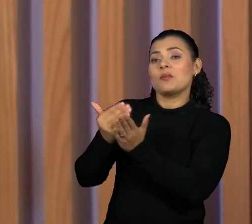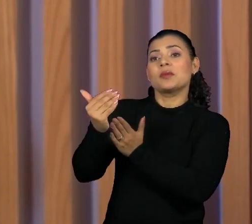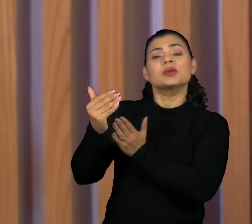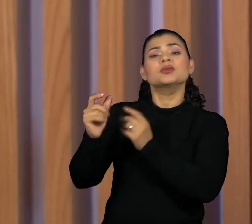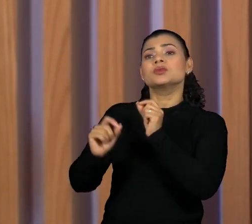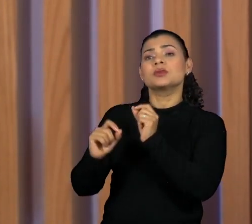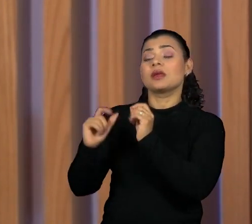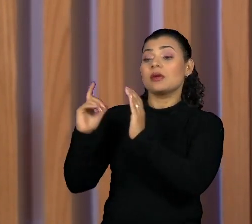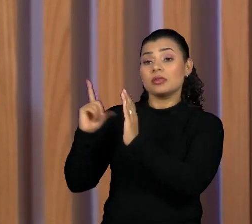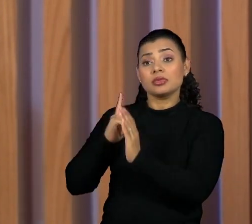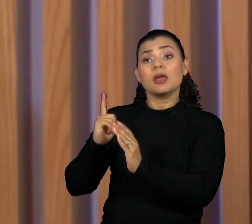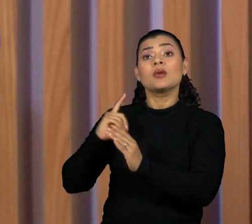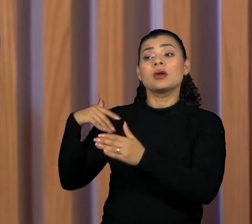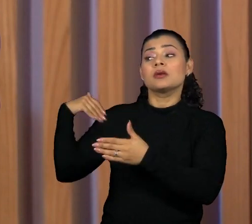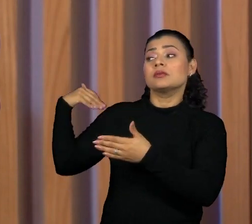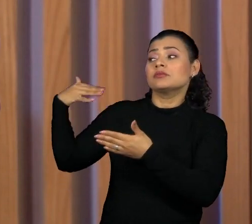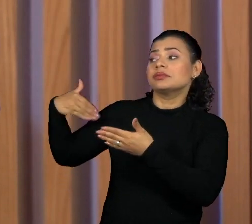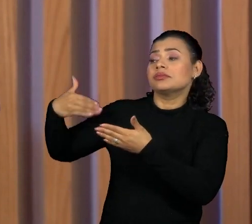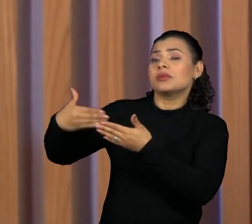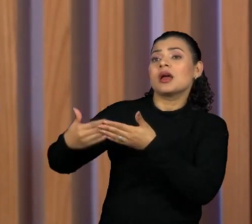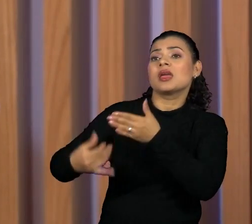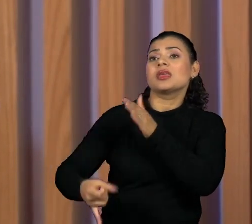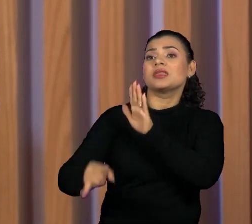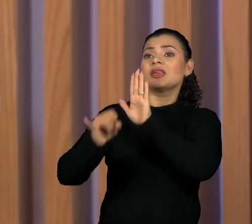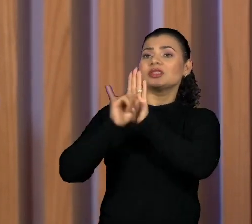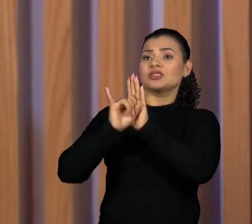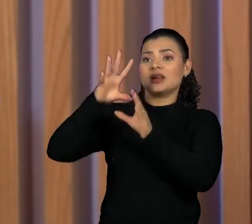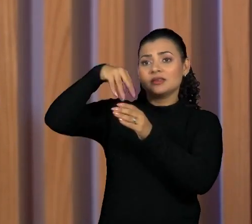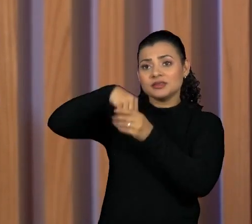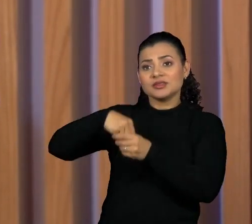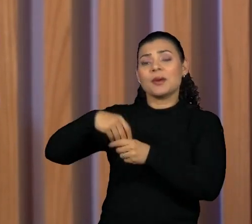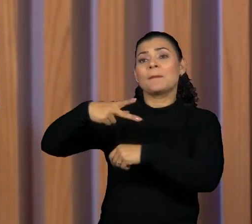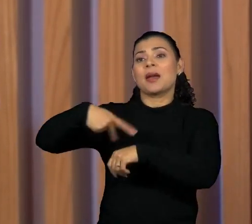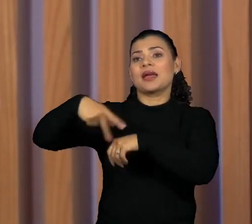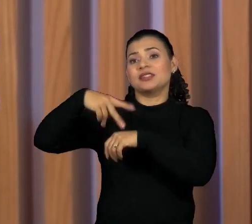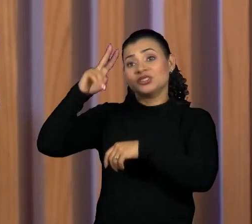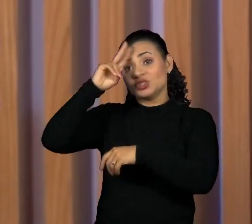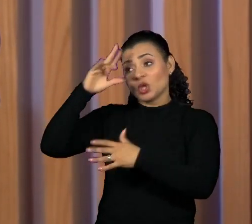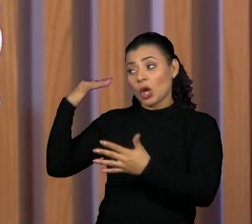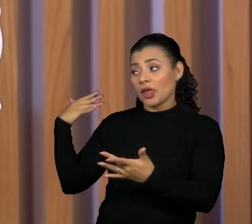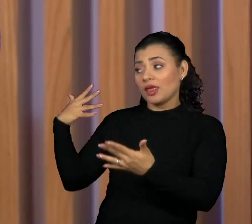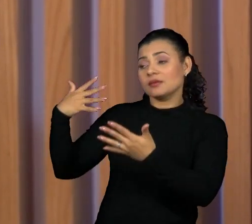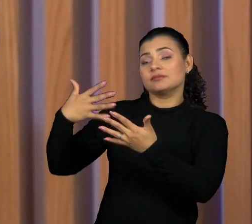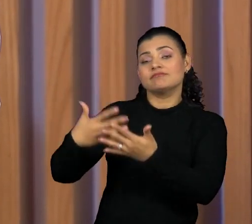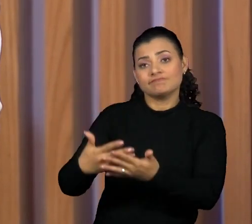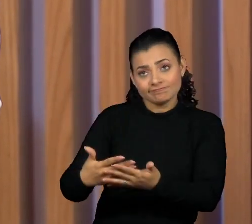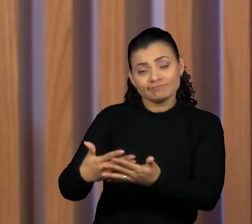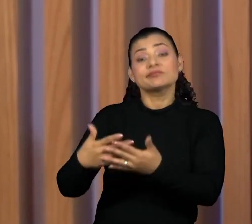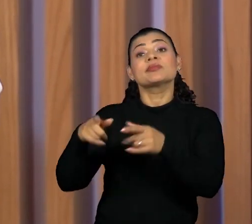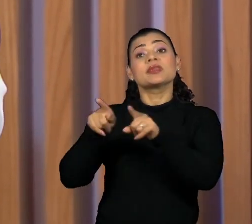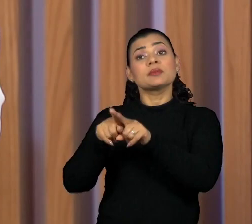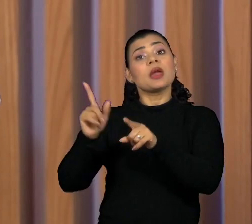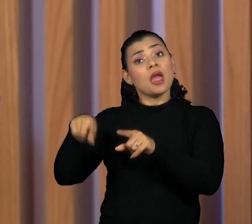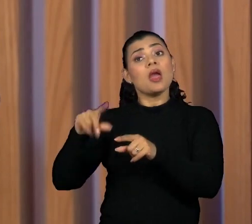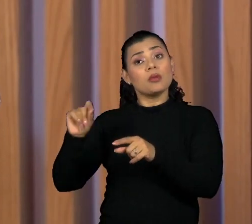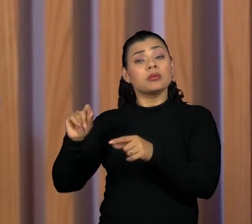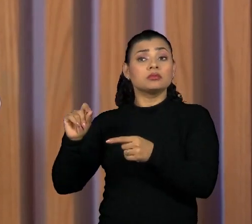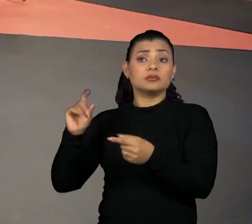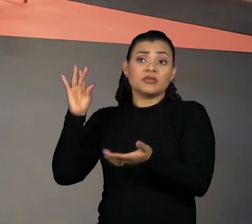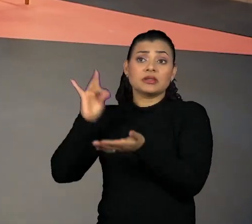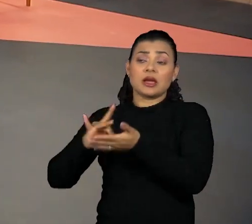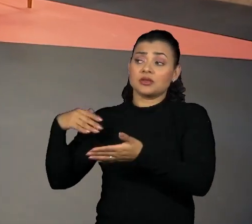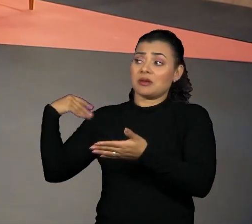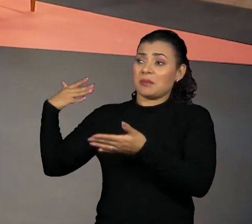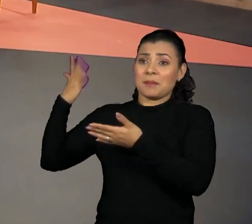de um processo de reconstituição, de uma identidade, de uma história, né, ou de um processo de reparação mesmo